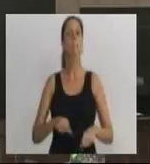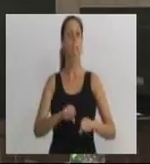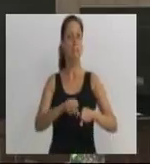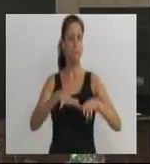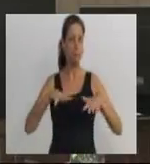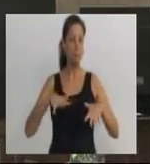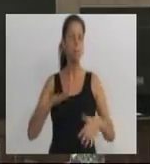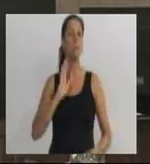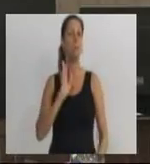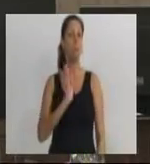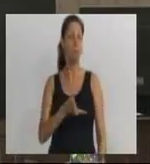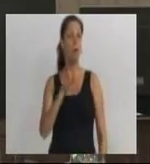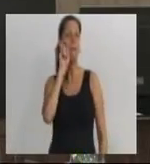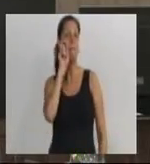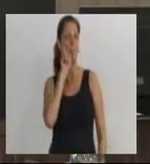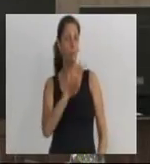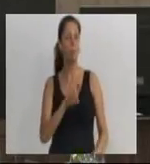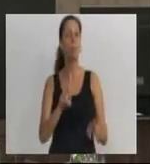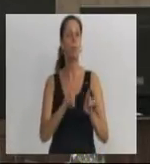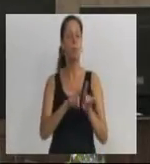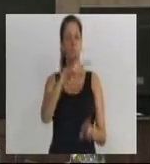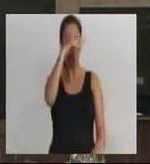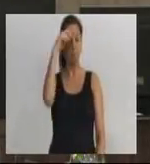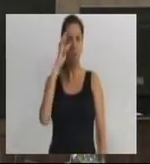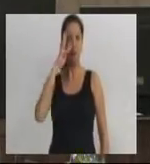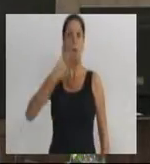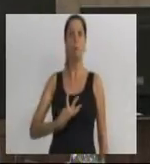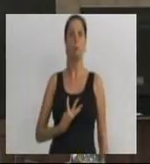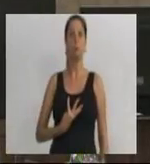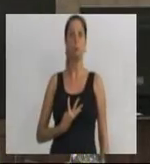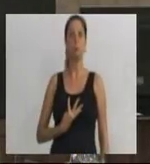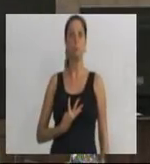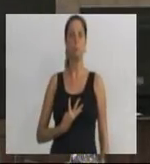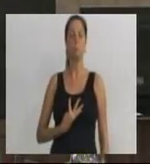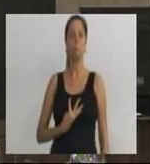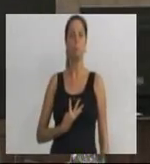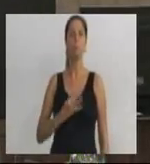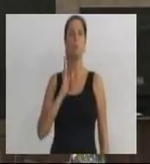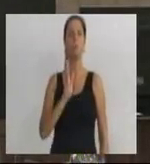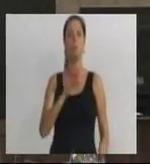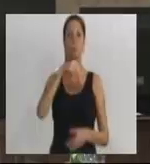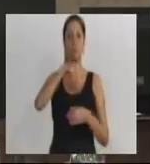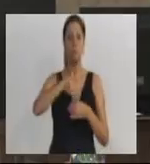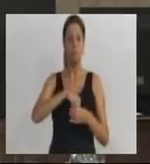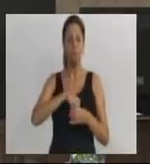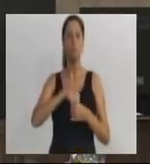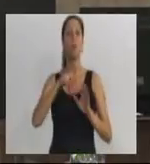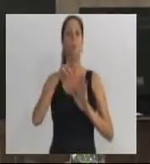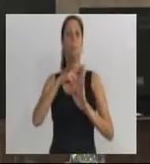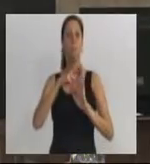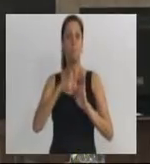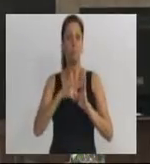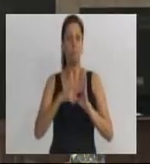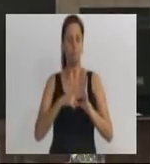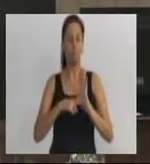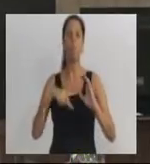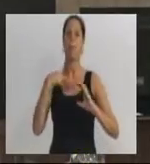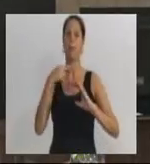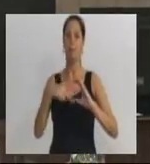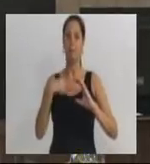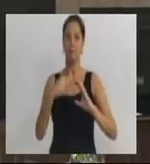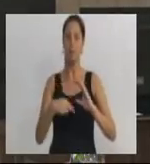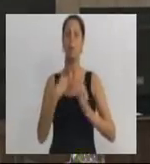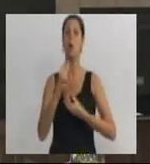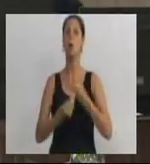aqui. Vereador Marcos da Rosa fez isso, presidente. Está expresso no regimento como que o vereador tem que se dirigir ao outro aqui